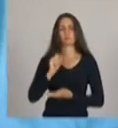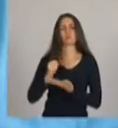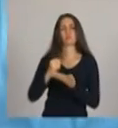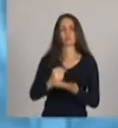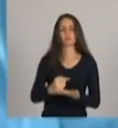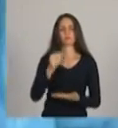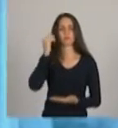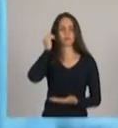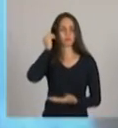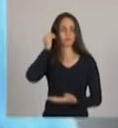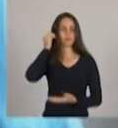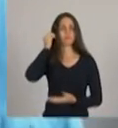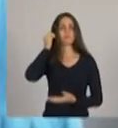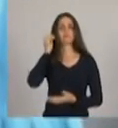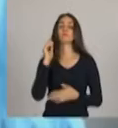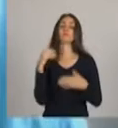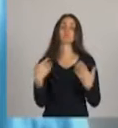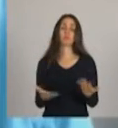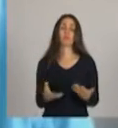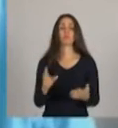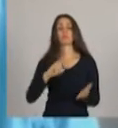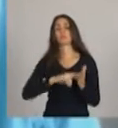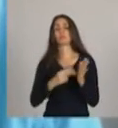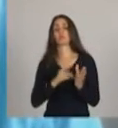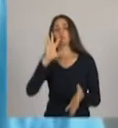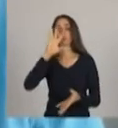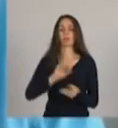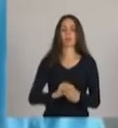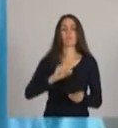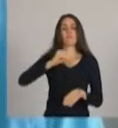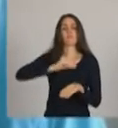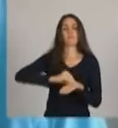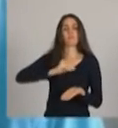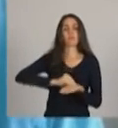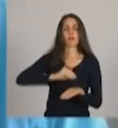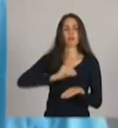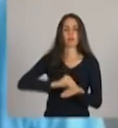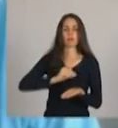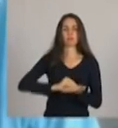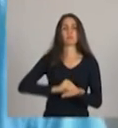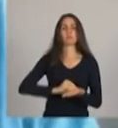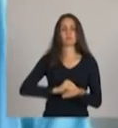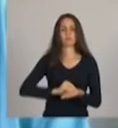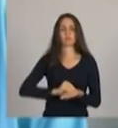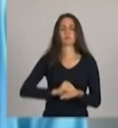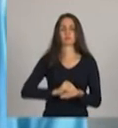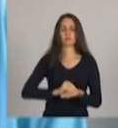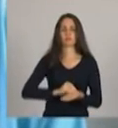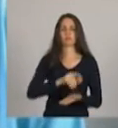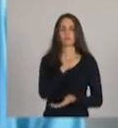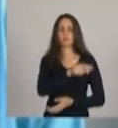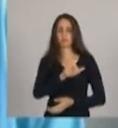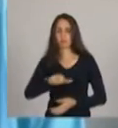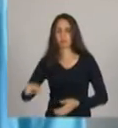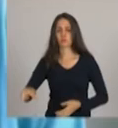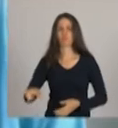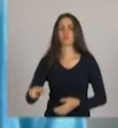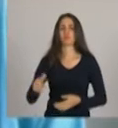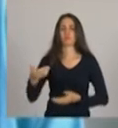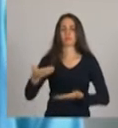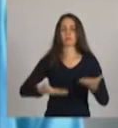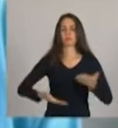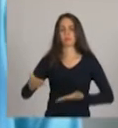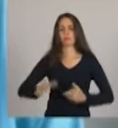só. Estão faltando pacientes e nós sabemos que tem muitos pacientes necessitando nos